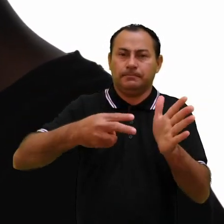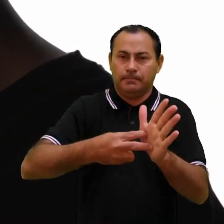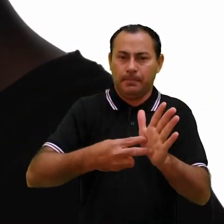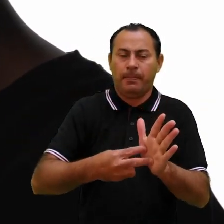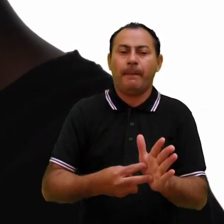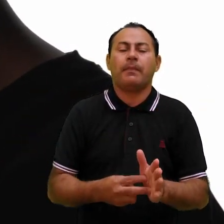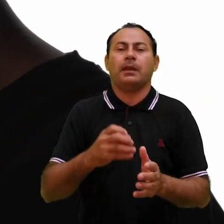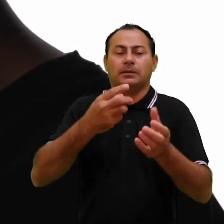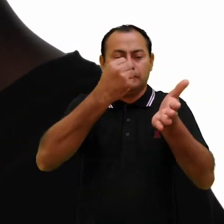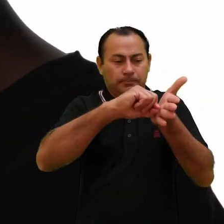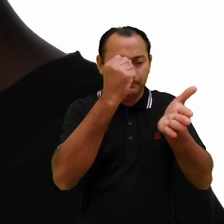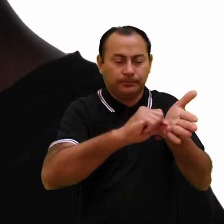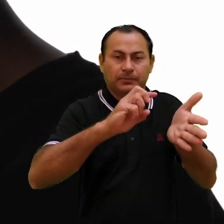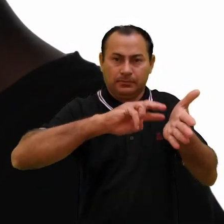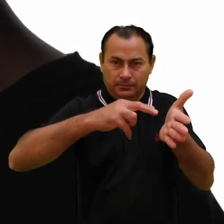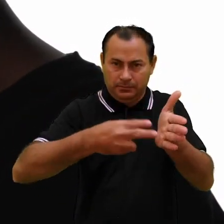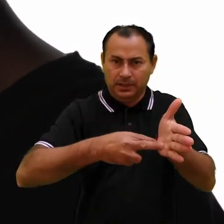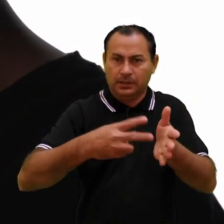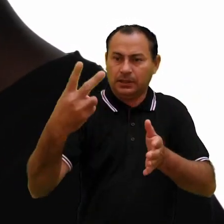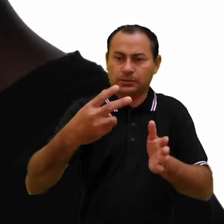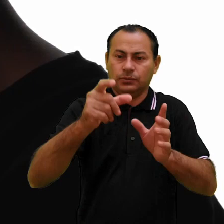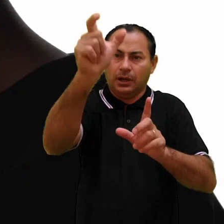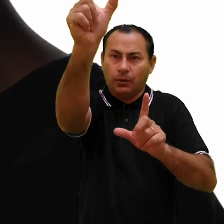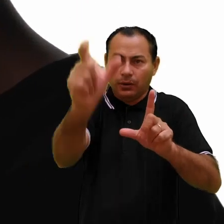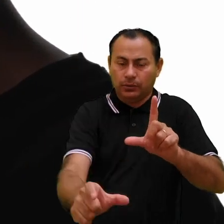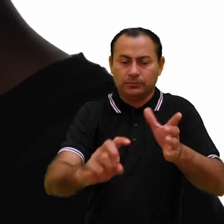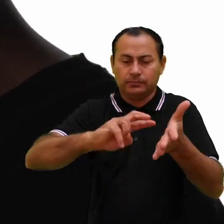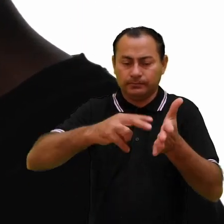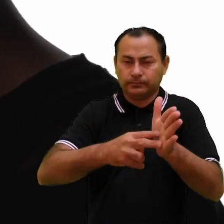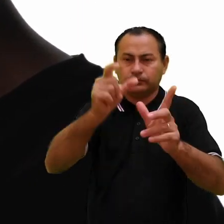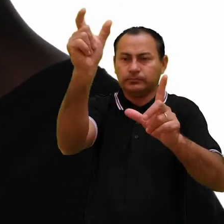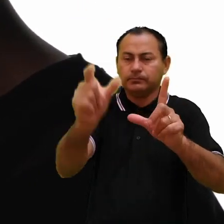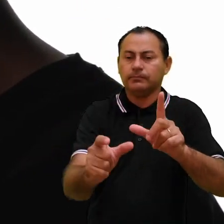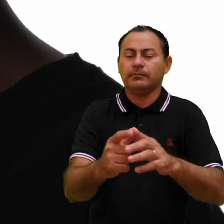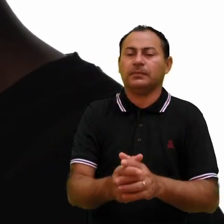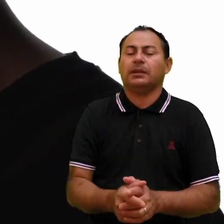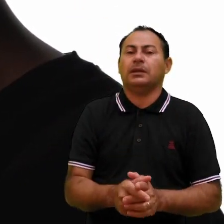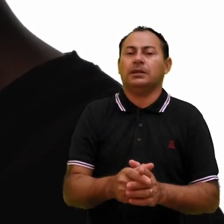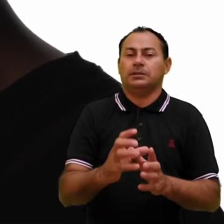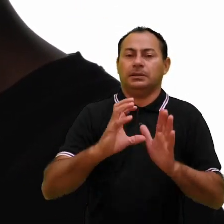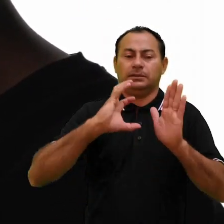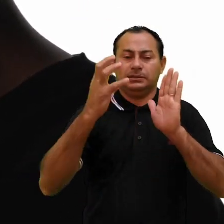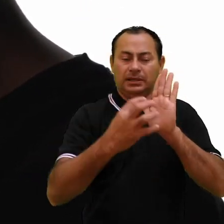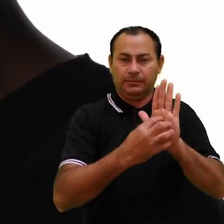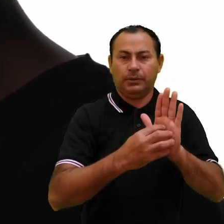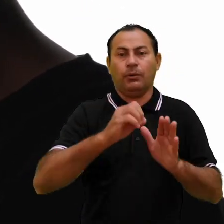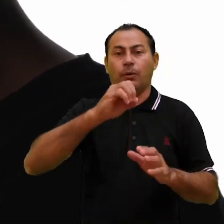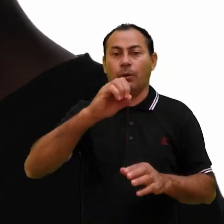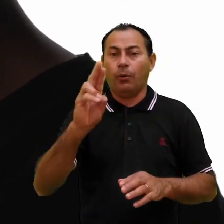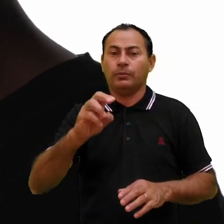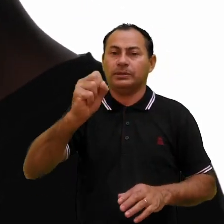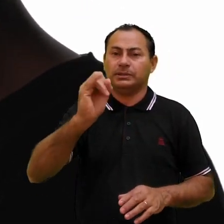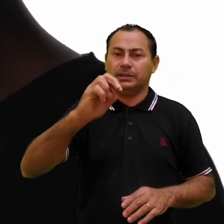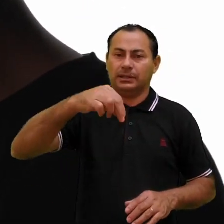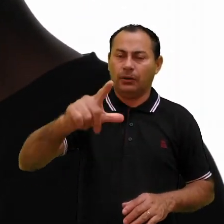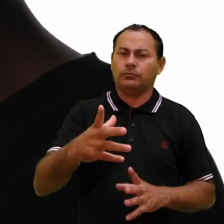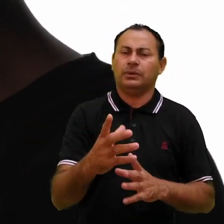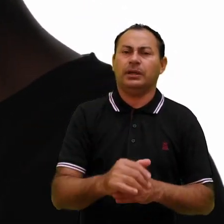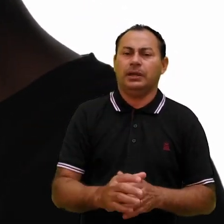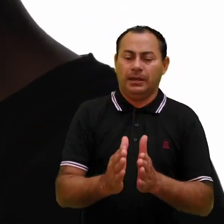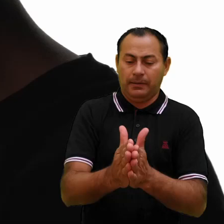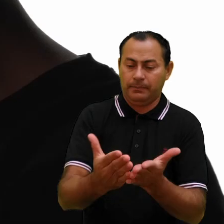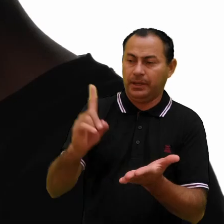significam. E então escreva o significado na segunda coluna. Estes símbolos ou sinais são bíblicos e muitos